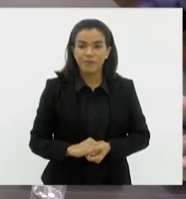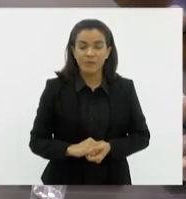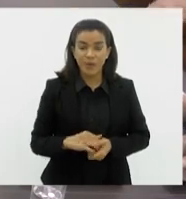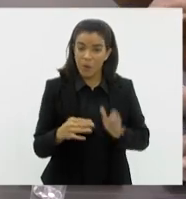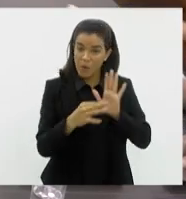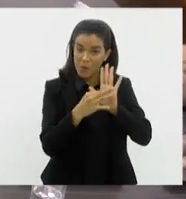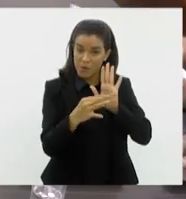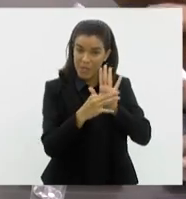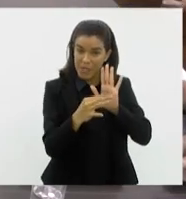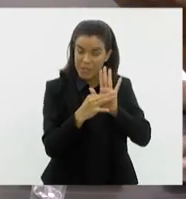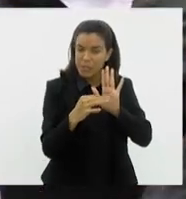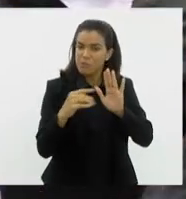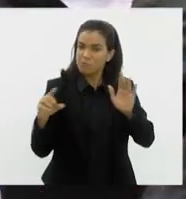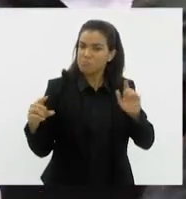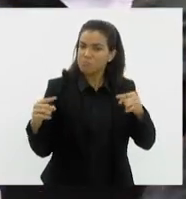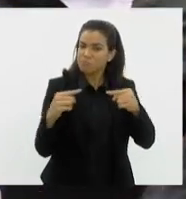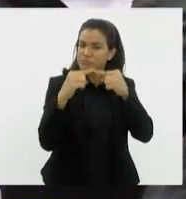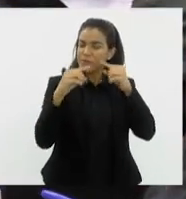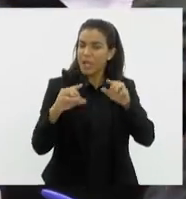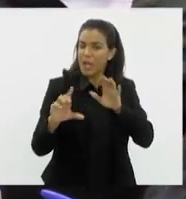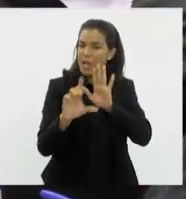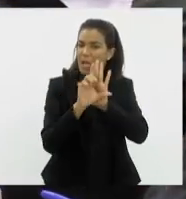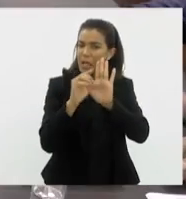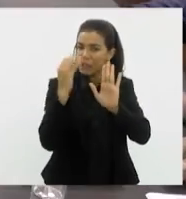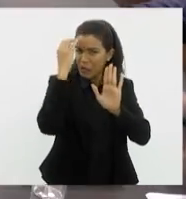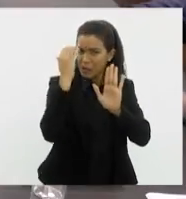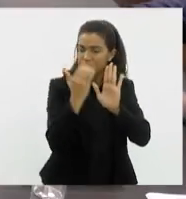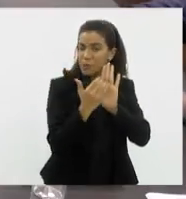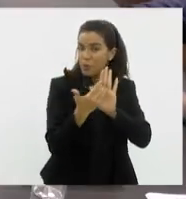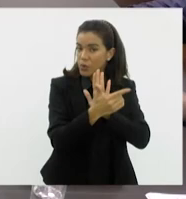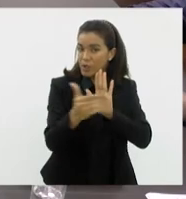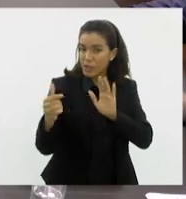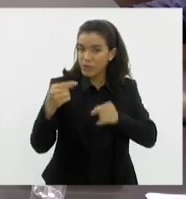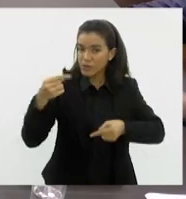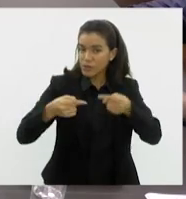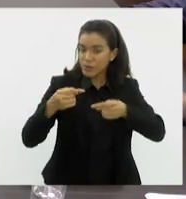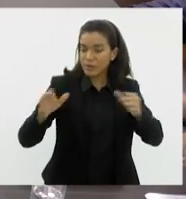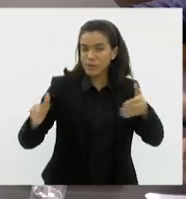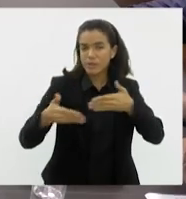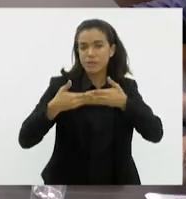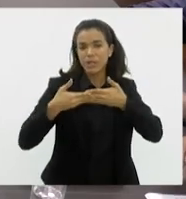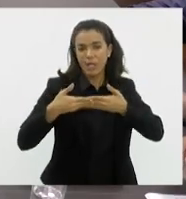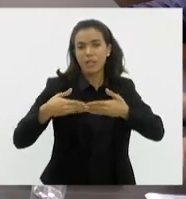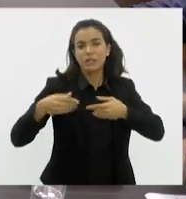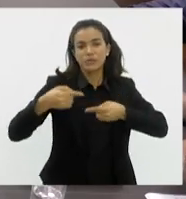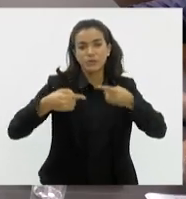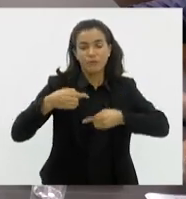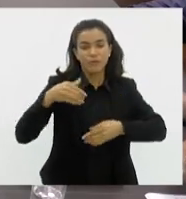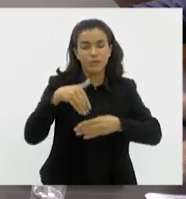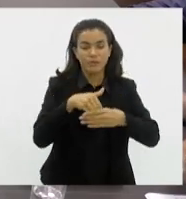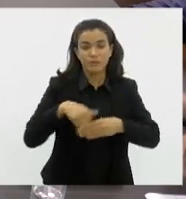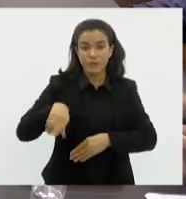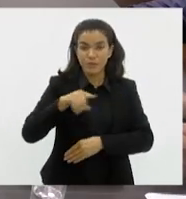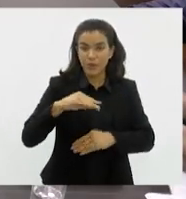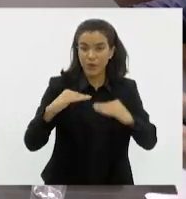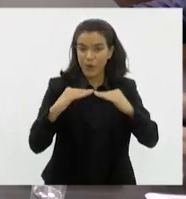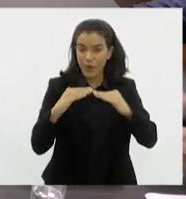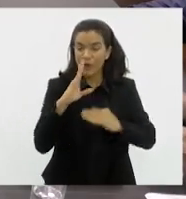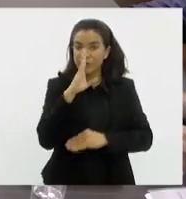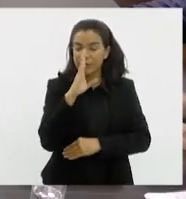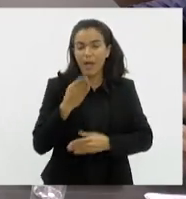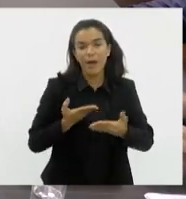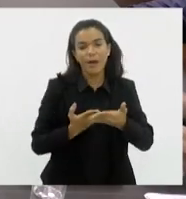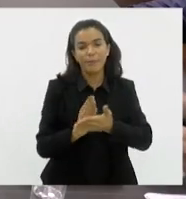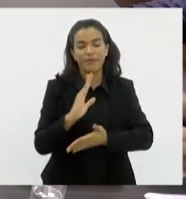Parecer foi pela legalidade. Em discussão. Não havendo quem queira discutir, encerrada a discussão, em votação, senhores que aprovam, permaneçam como